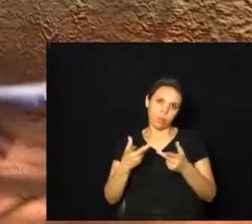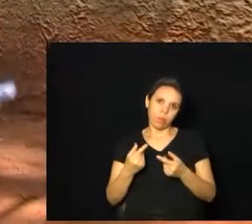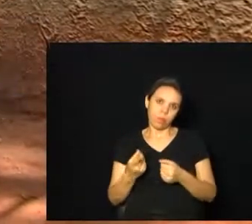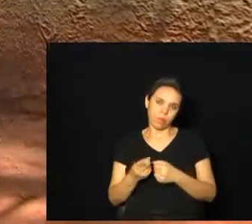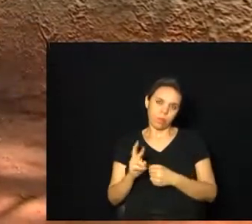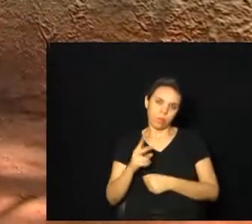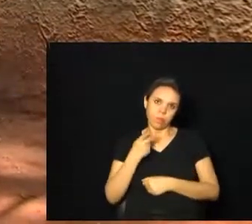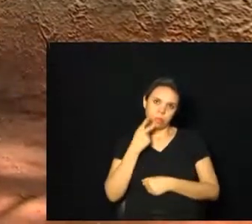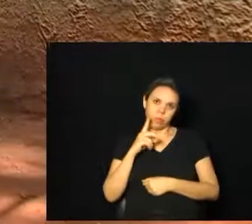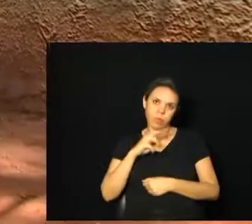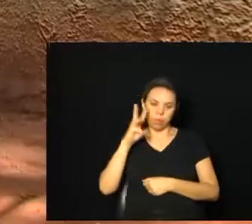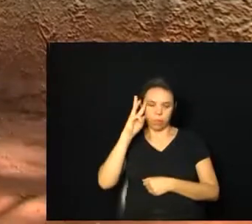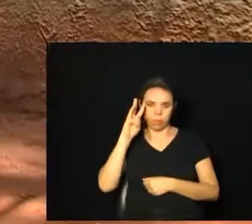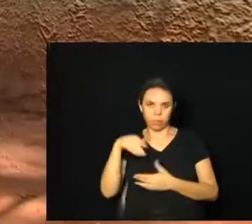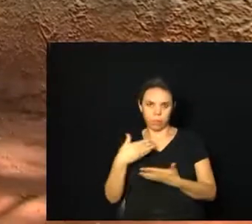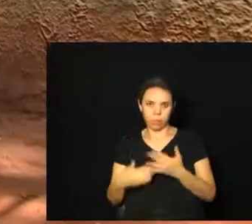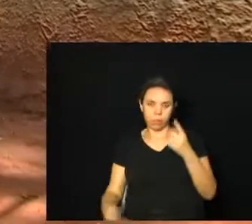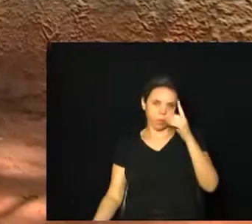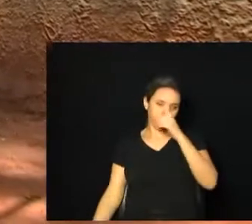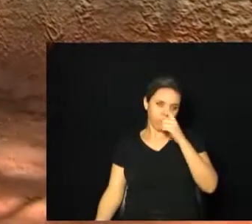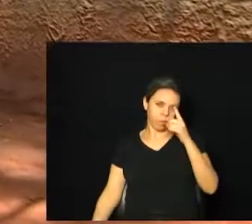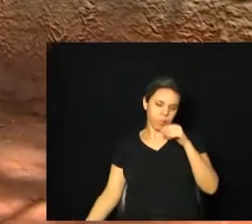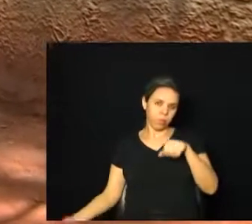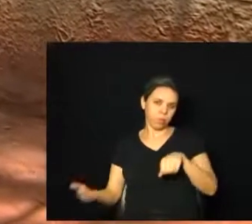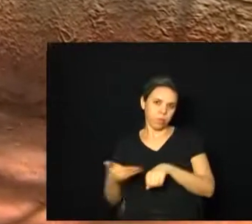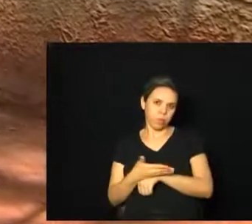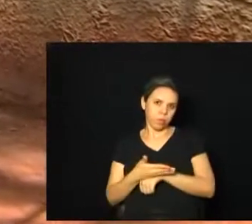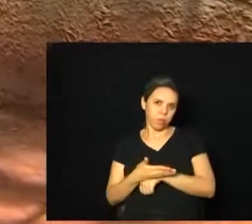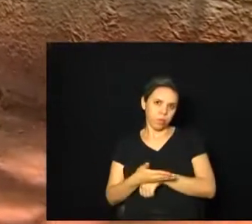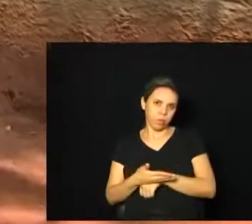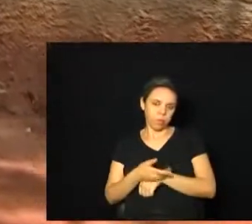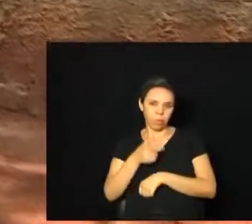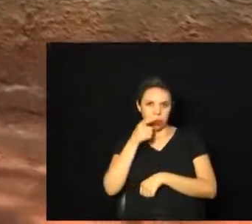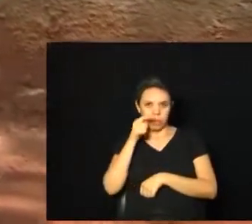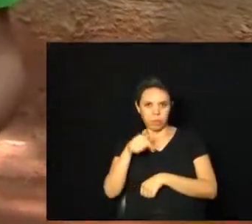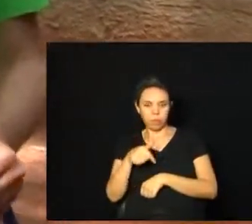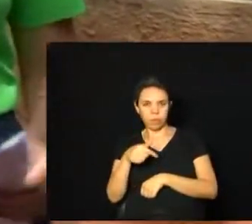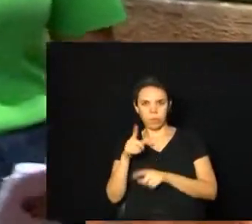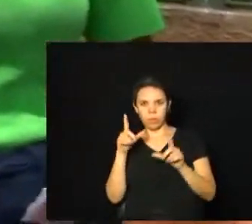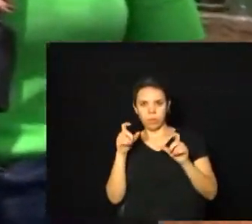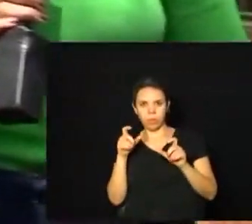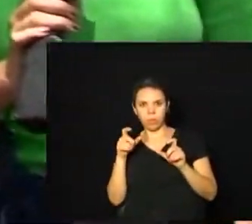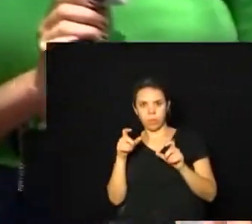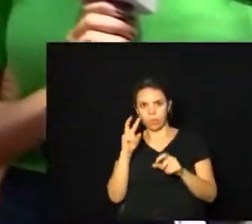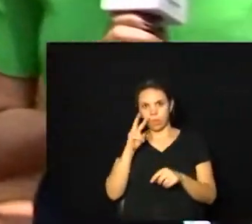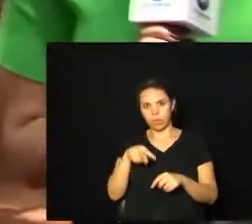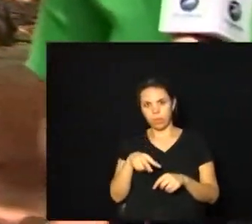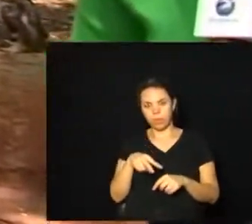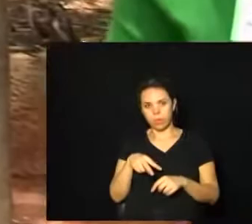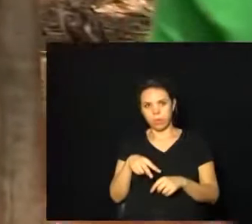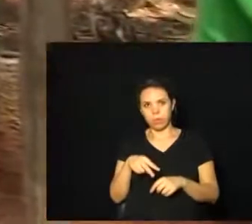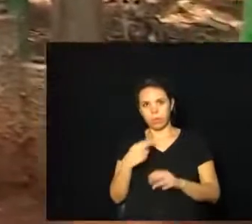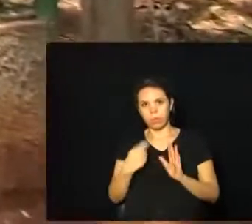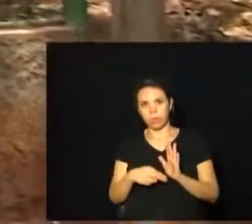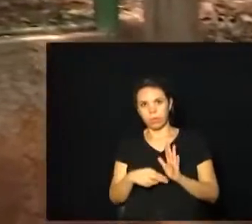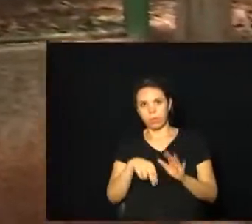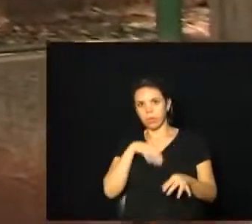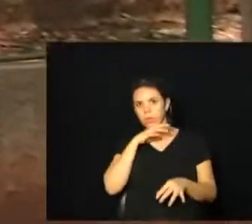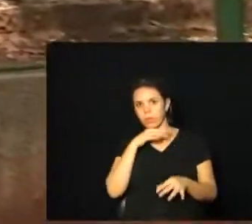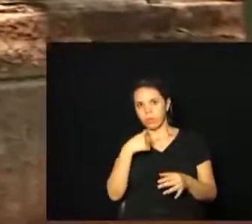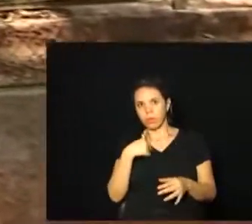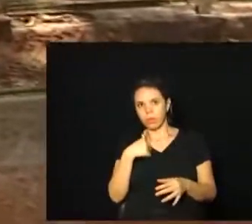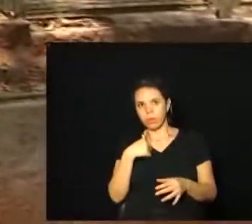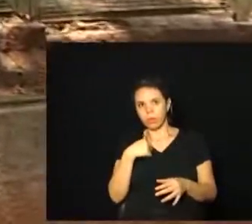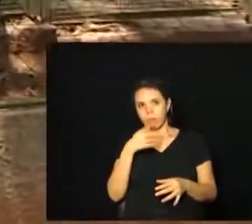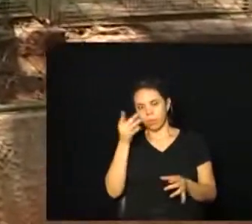disse, de terça a domingo, a visitação, para vir aqui, tirar foto e ver também os nomes dos animais. Eu